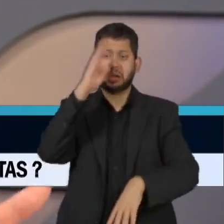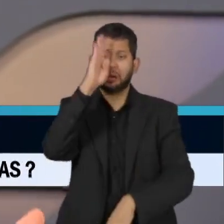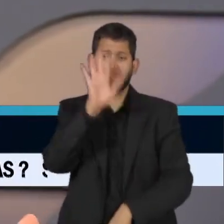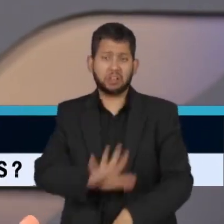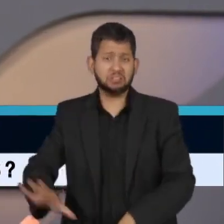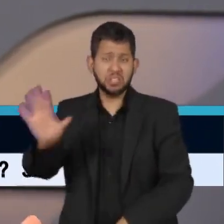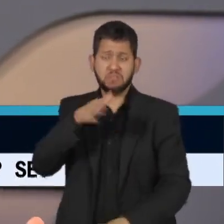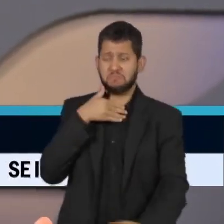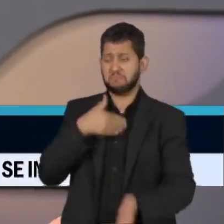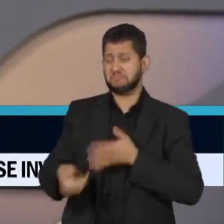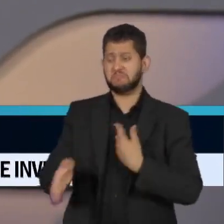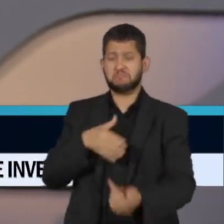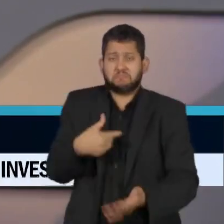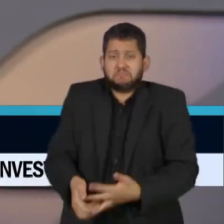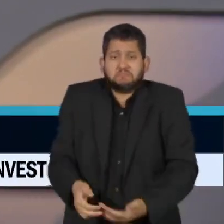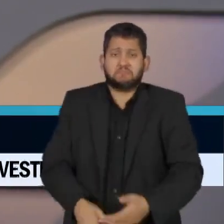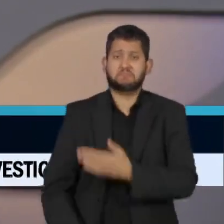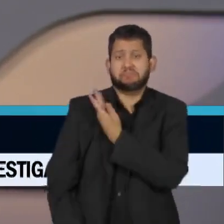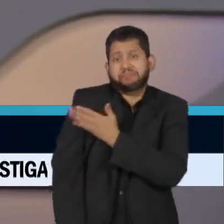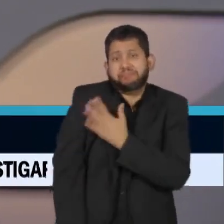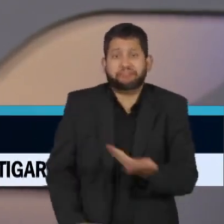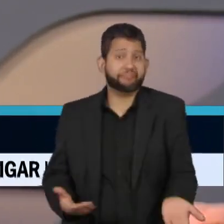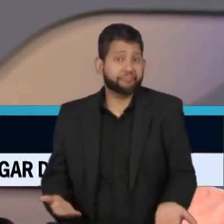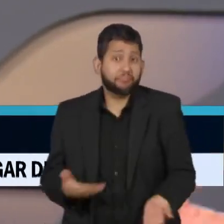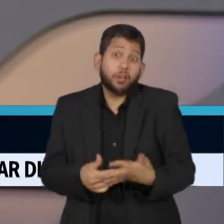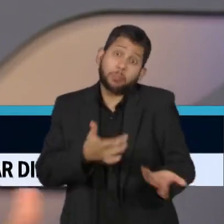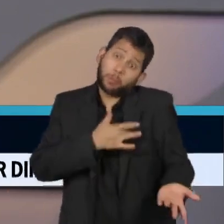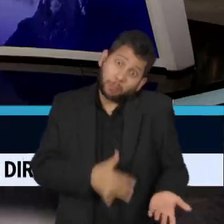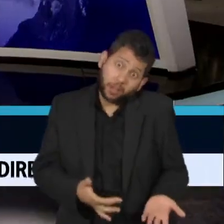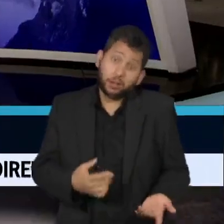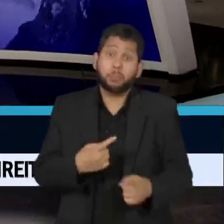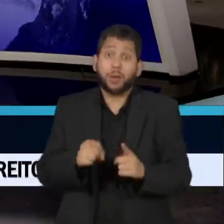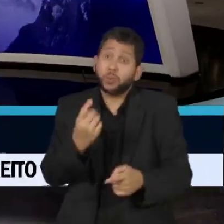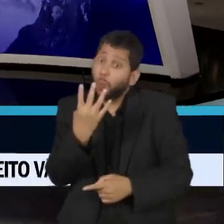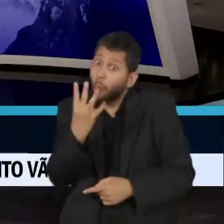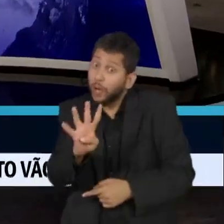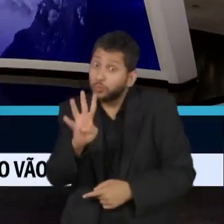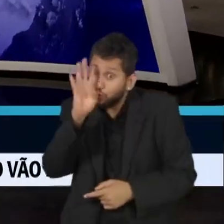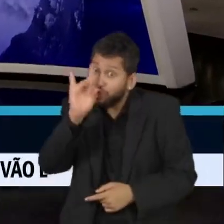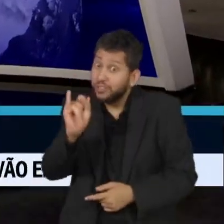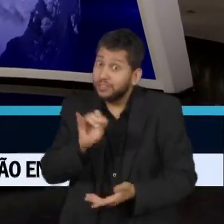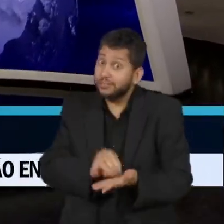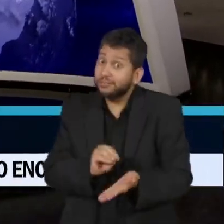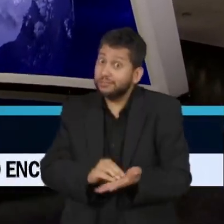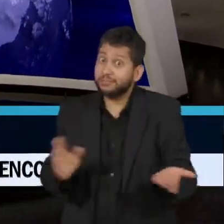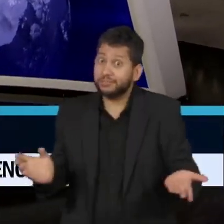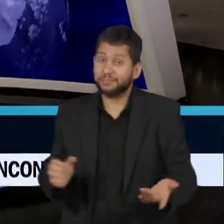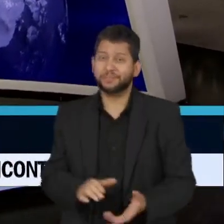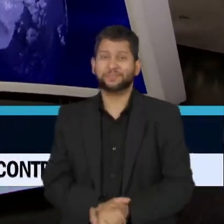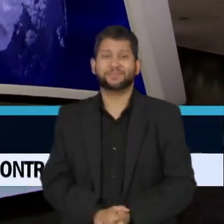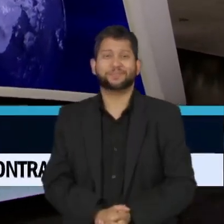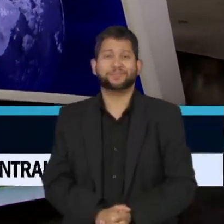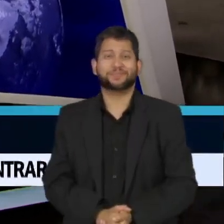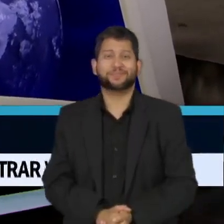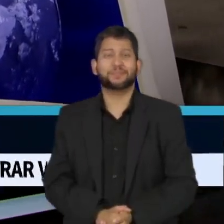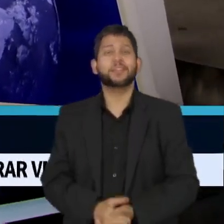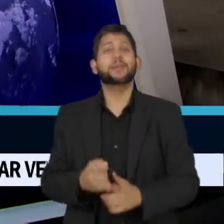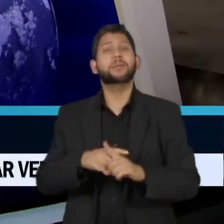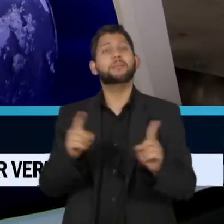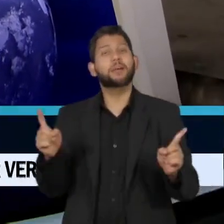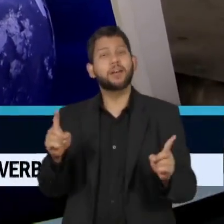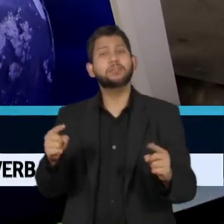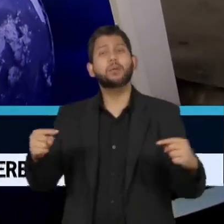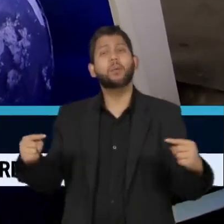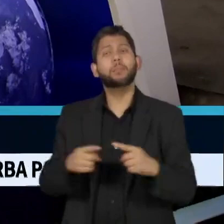é isso que ele tá fazendo é uma pena mas felizmente são mais quatro dias só né agora senos qual é o custo político